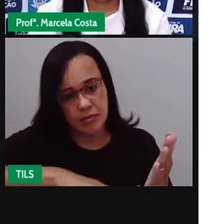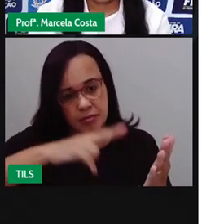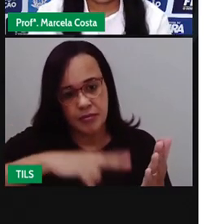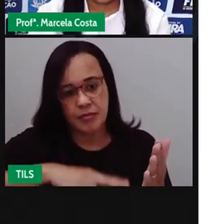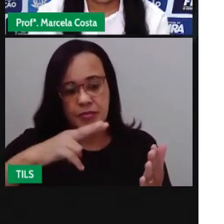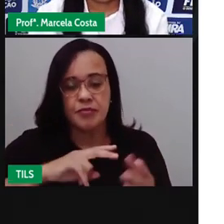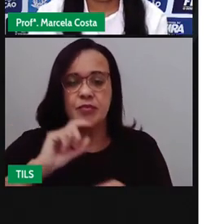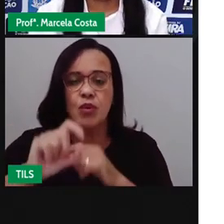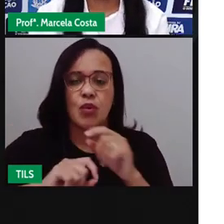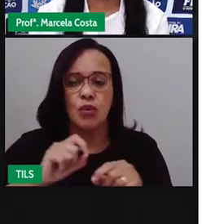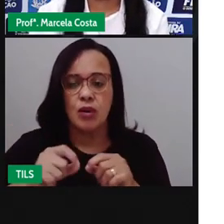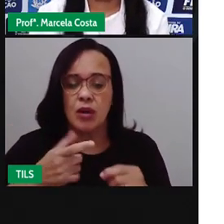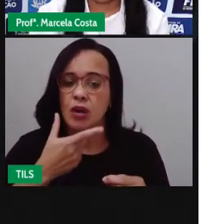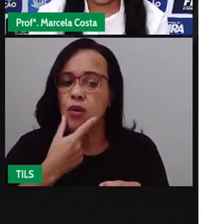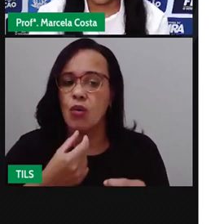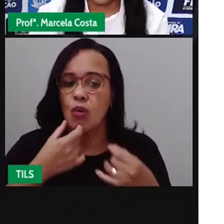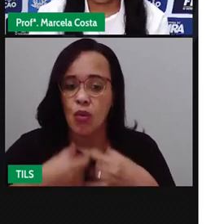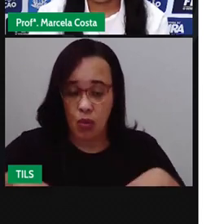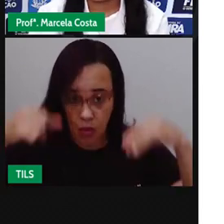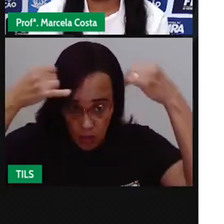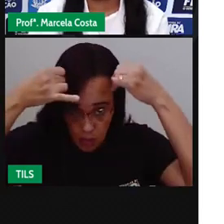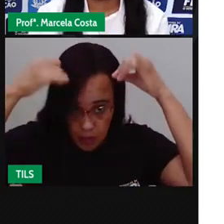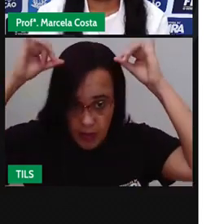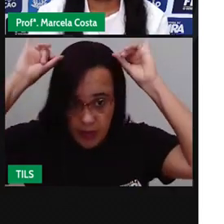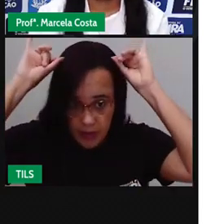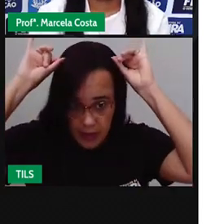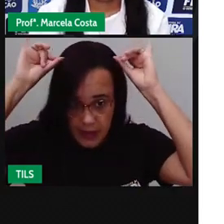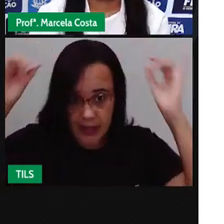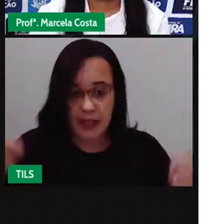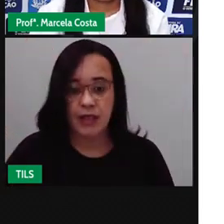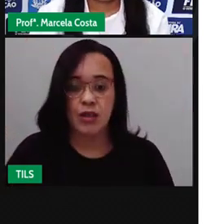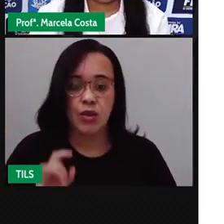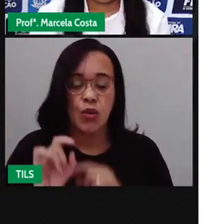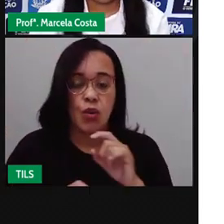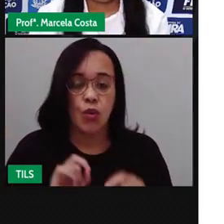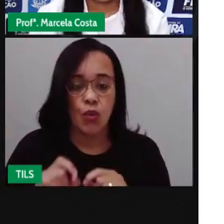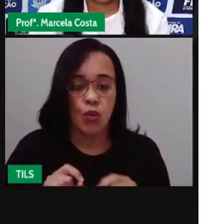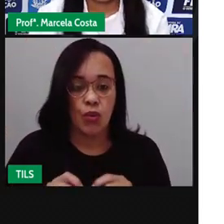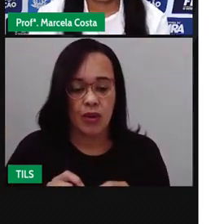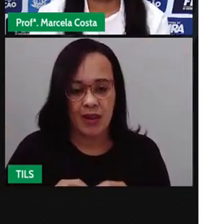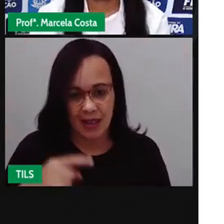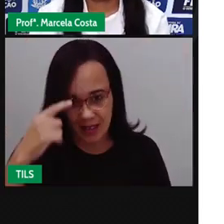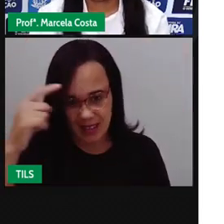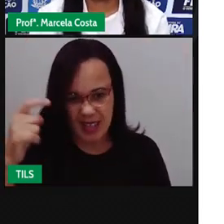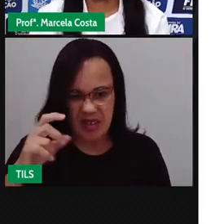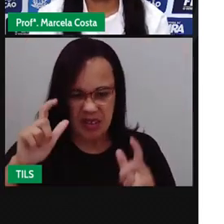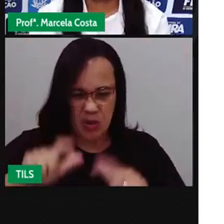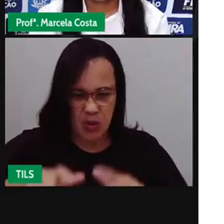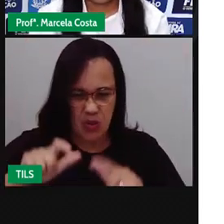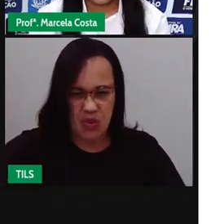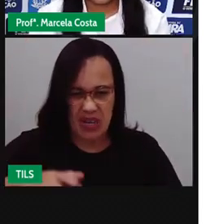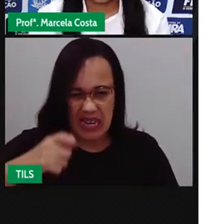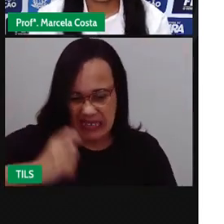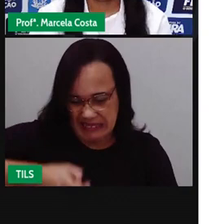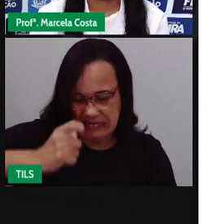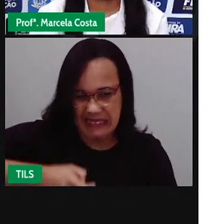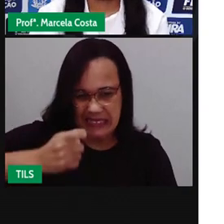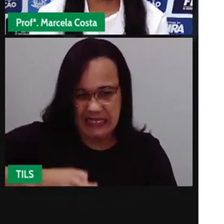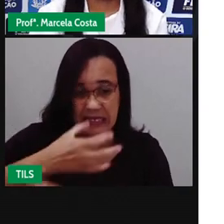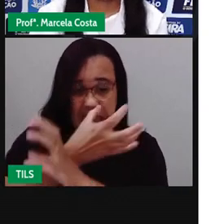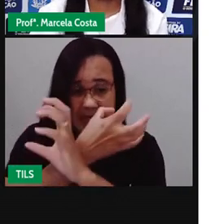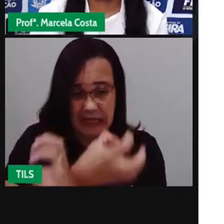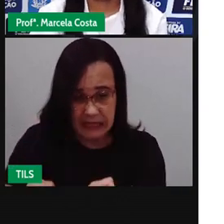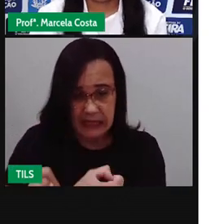Aqui um vaqueiro, figura emblemática, o sertão baiano desbrava. A seca lhe deixou marca,